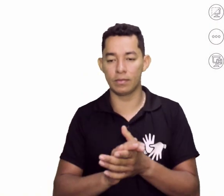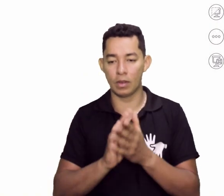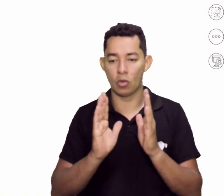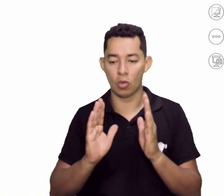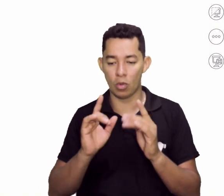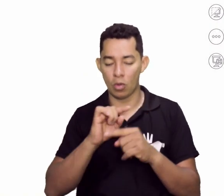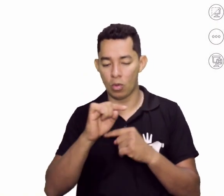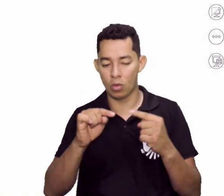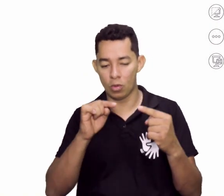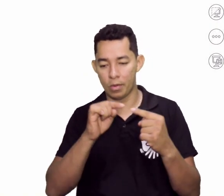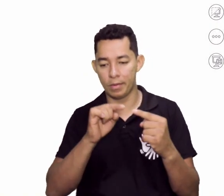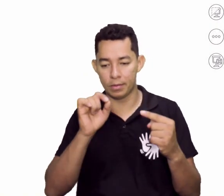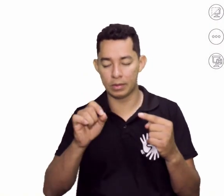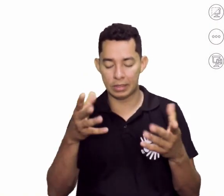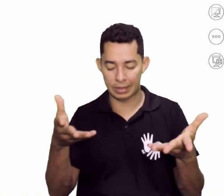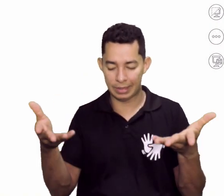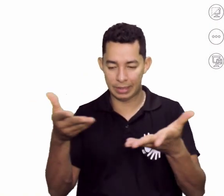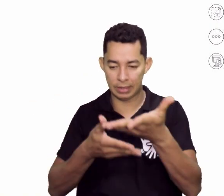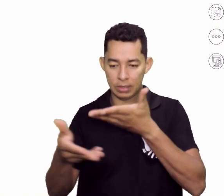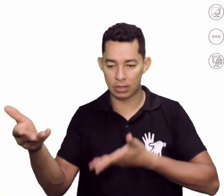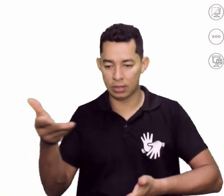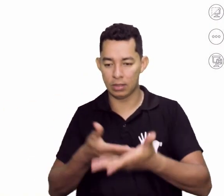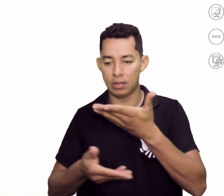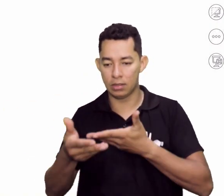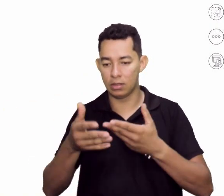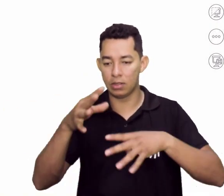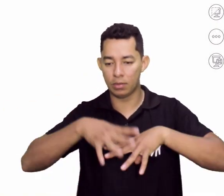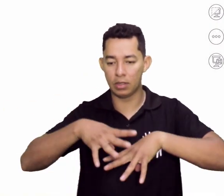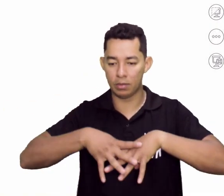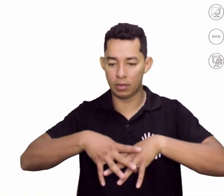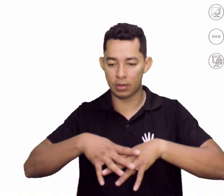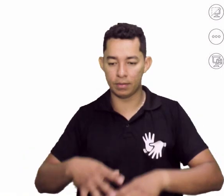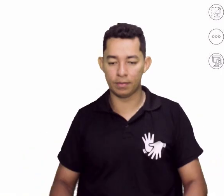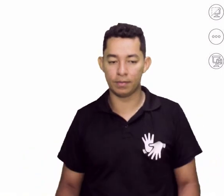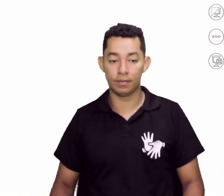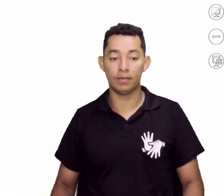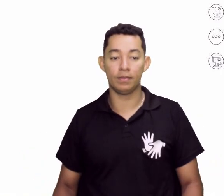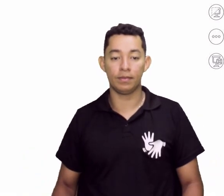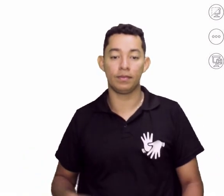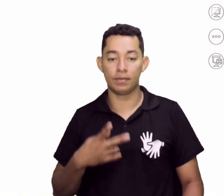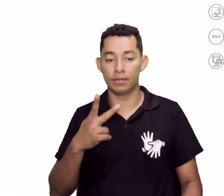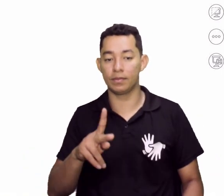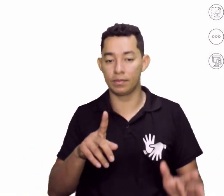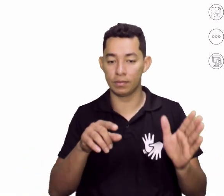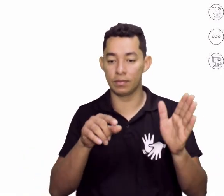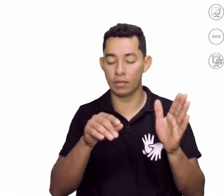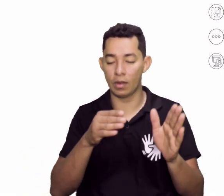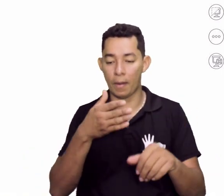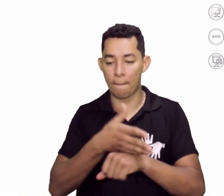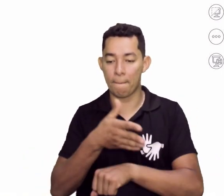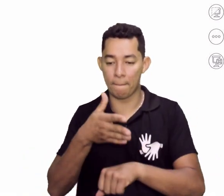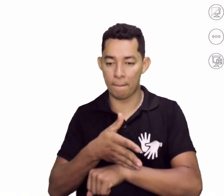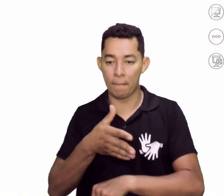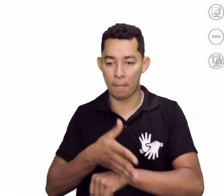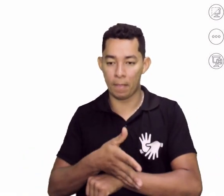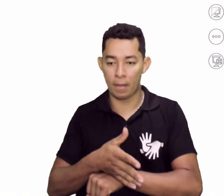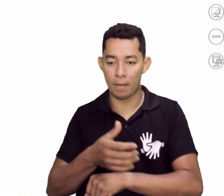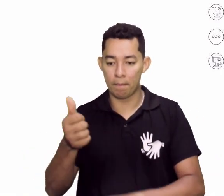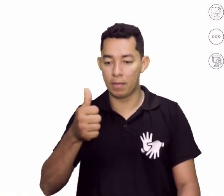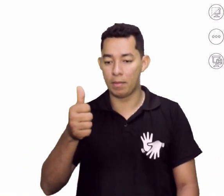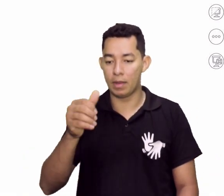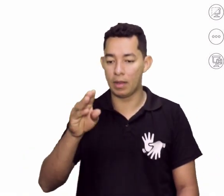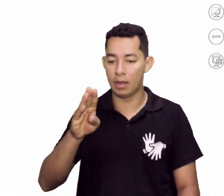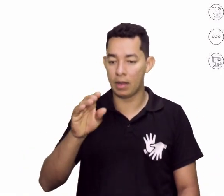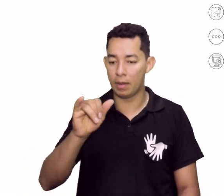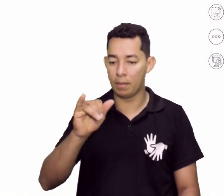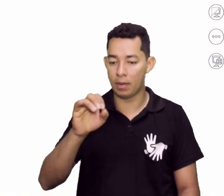objetivamente em estreita ligação com a matemática. Sua participação e premiação na primeira Bienal